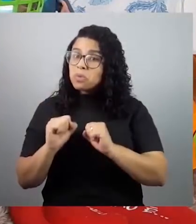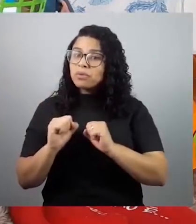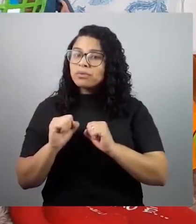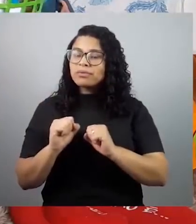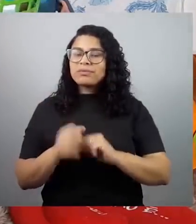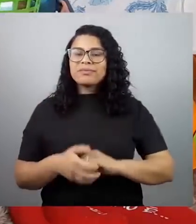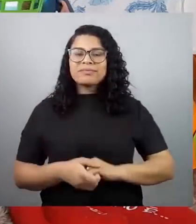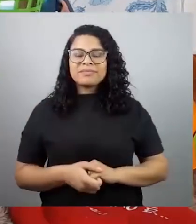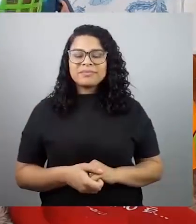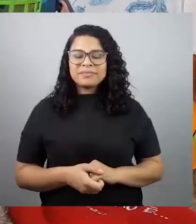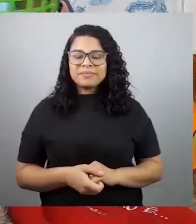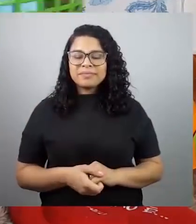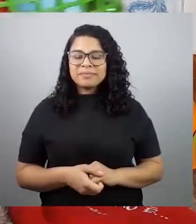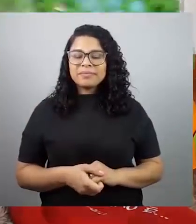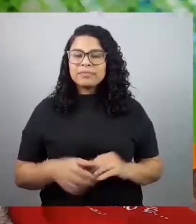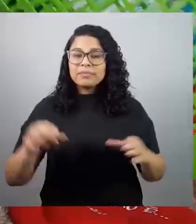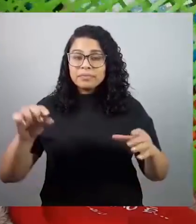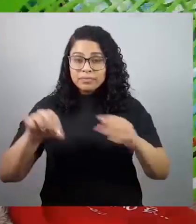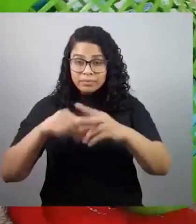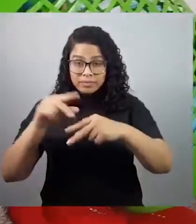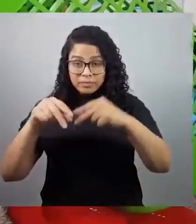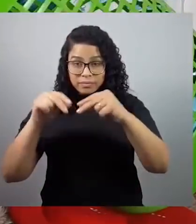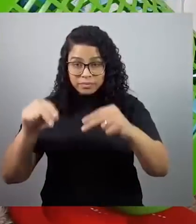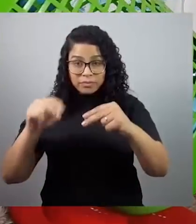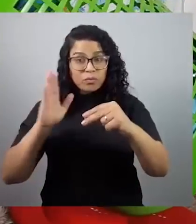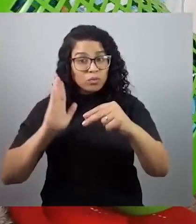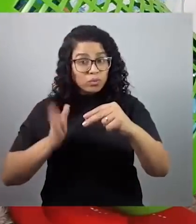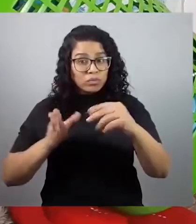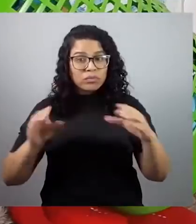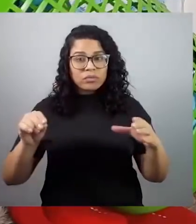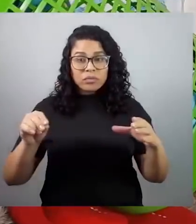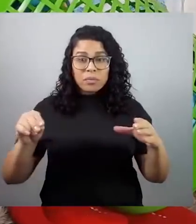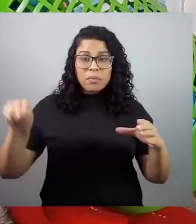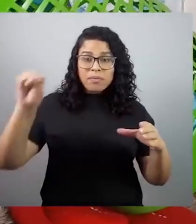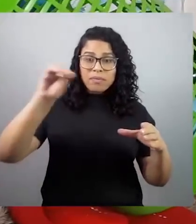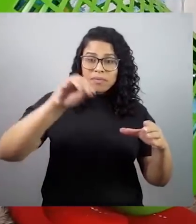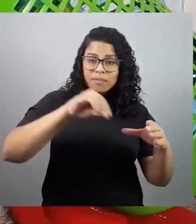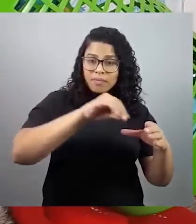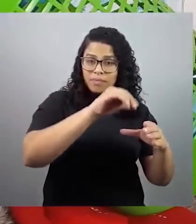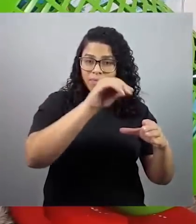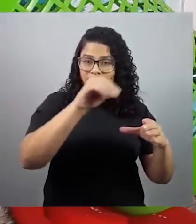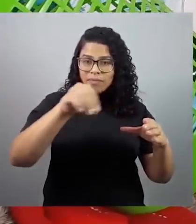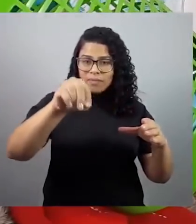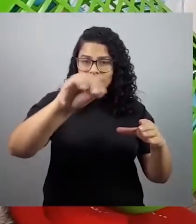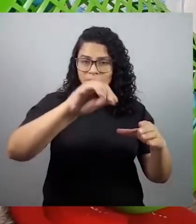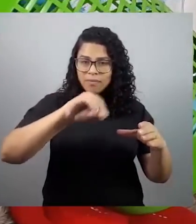consigam sozinhos. Aí vai passar, ó, essa fita por todo o nosso cesto,